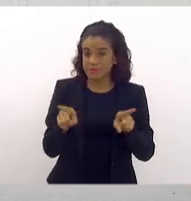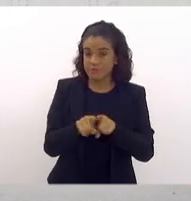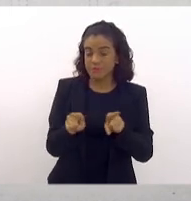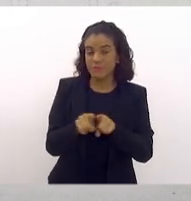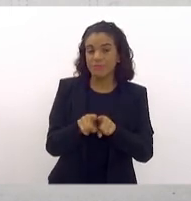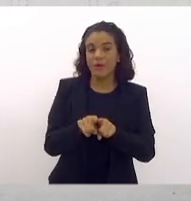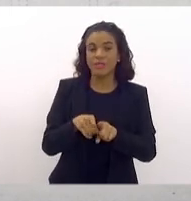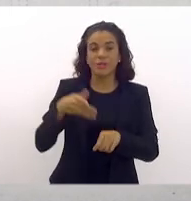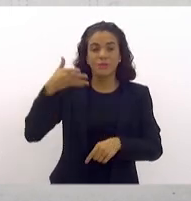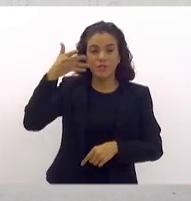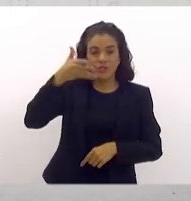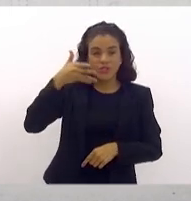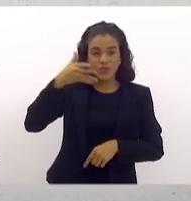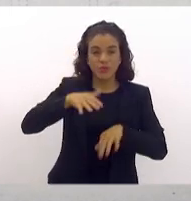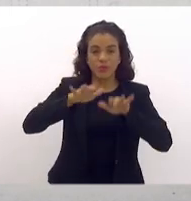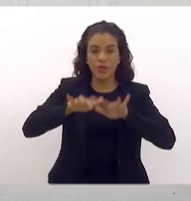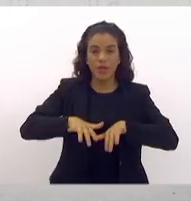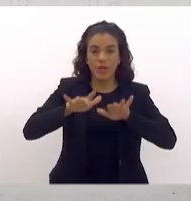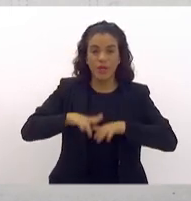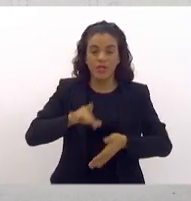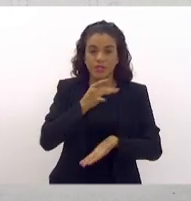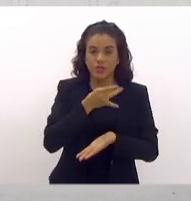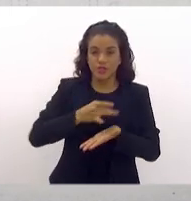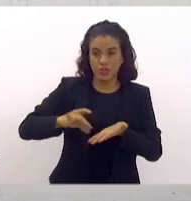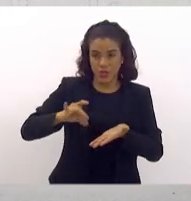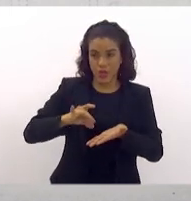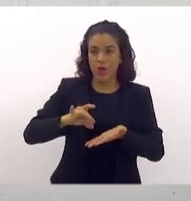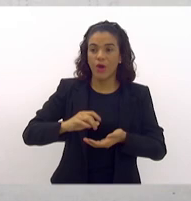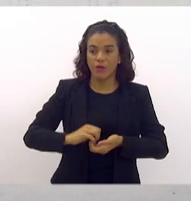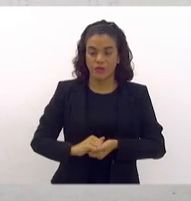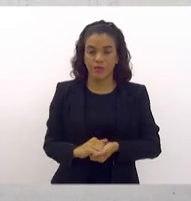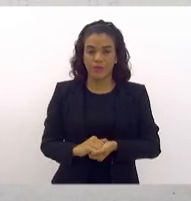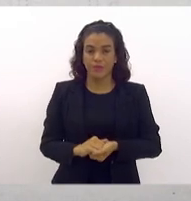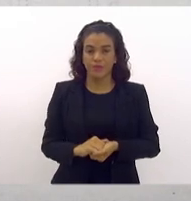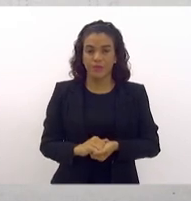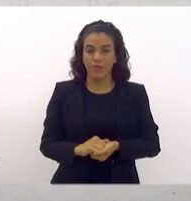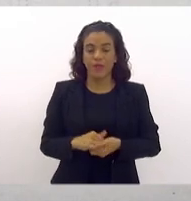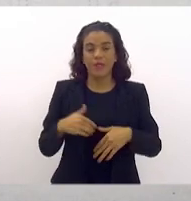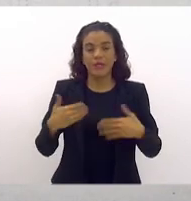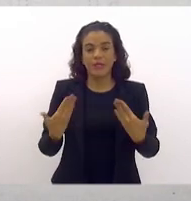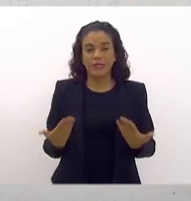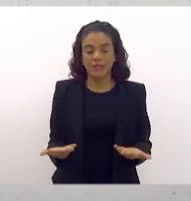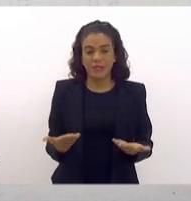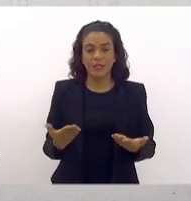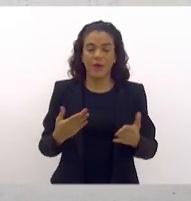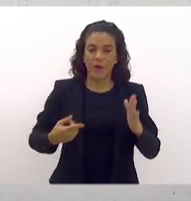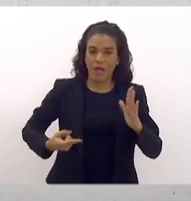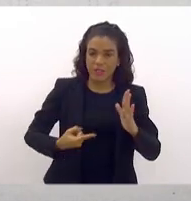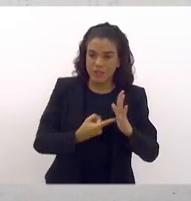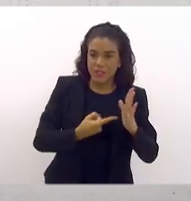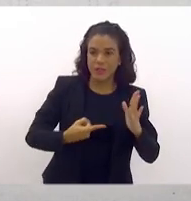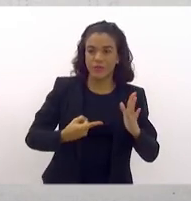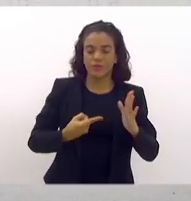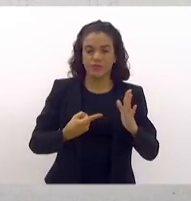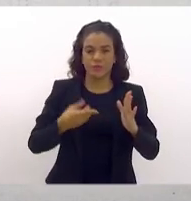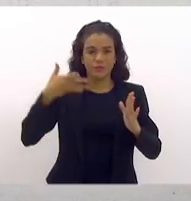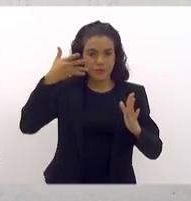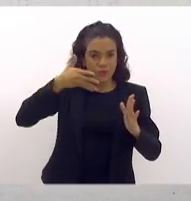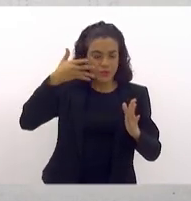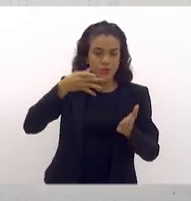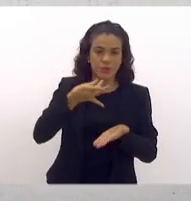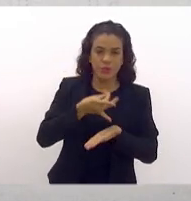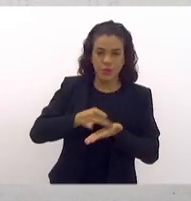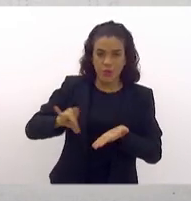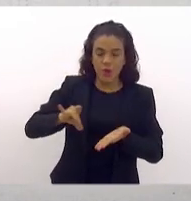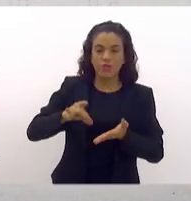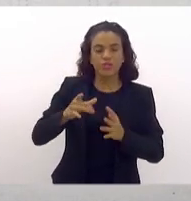de ódio. Não sabia que era tão antigo. Esse é um tema especialmente que eu vou tratar aqui hoje. Então, as denúncias de discurso de ódio também cresceram nos